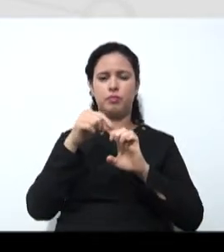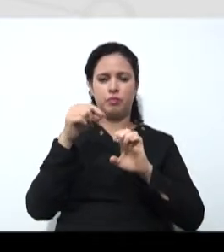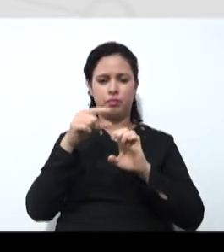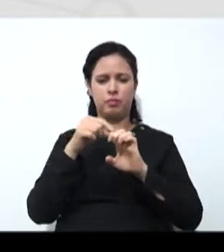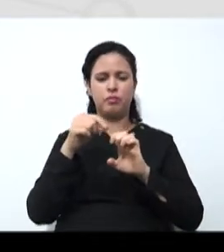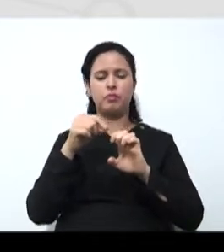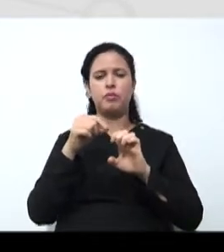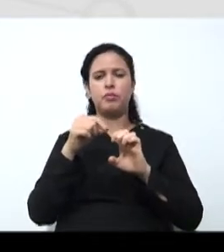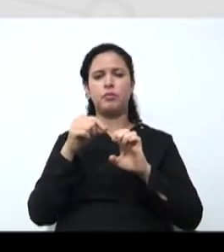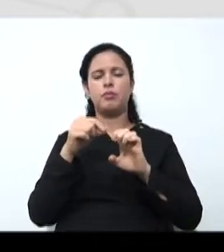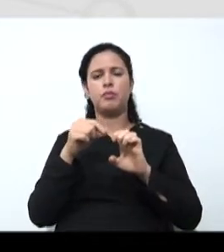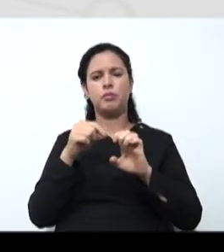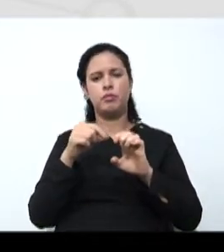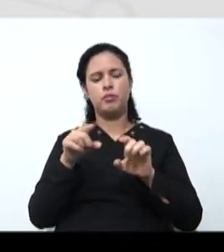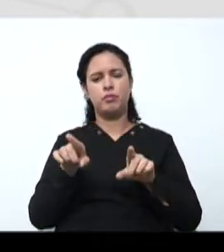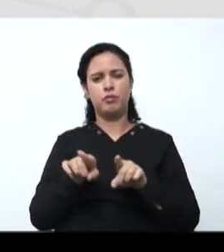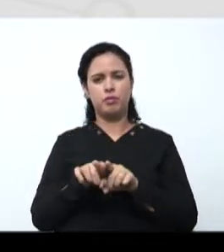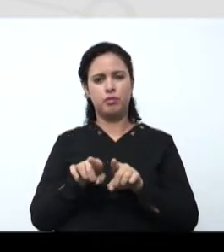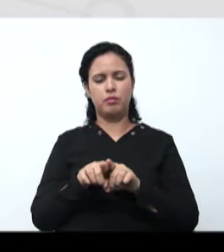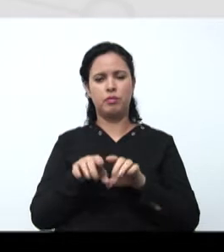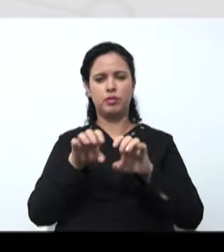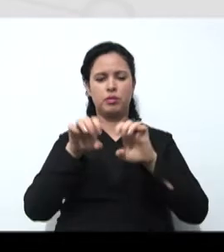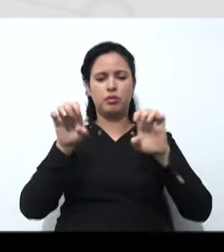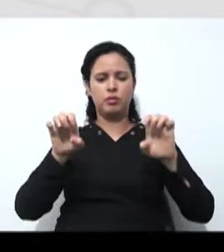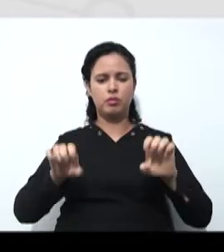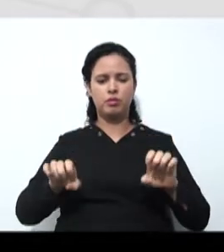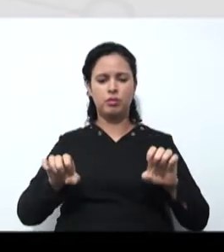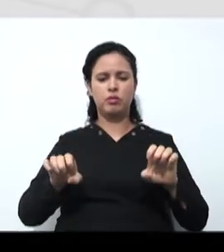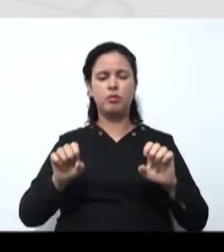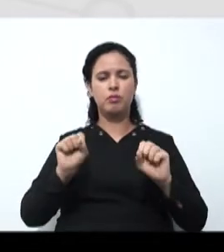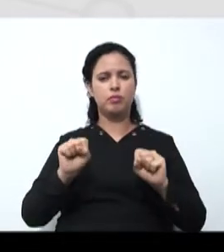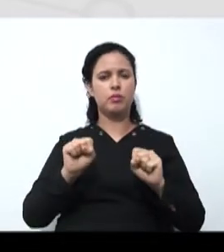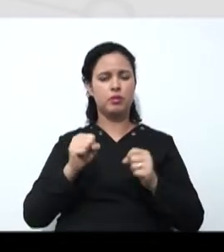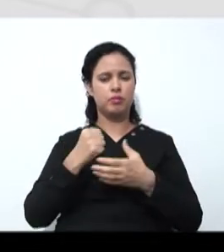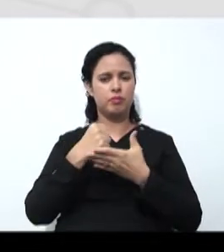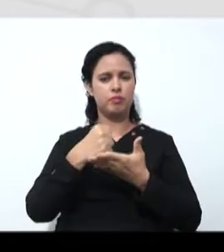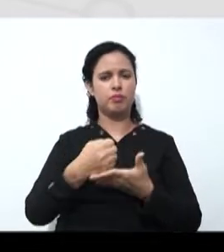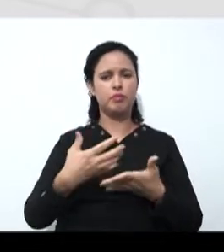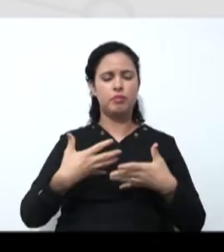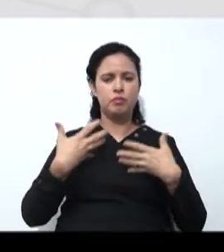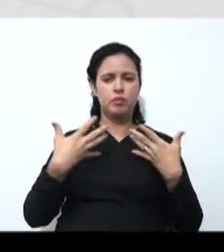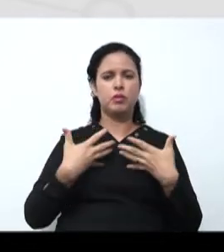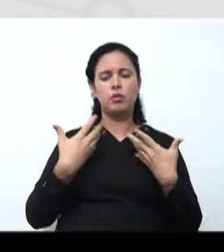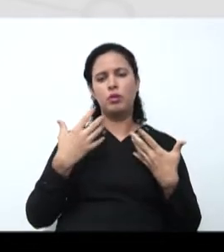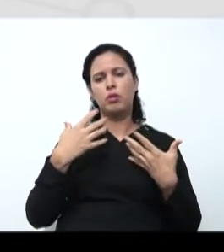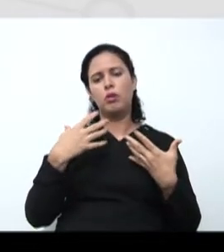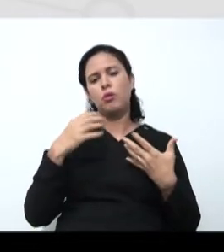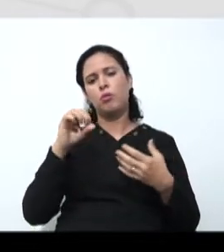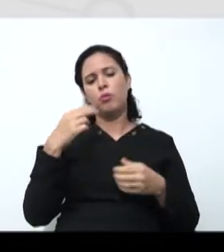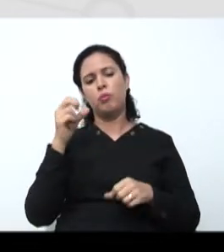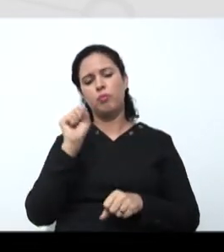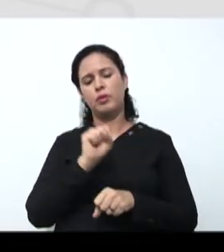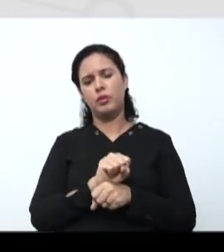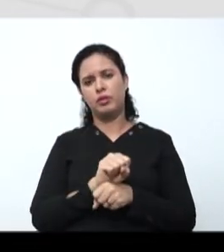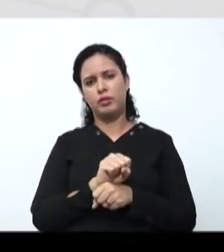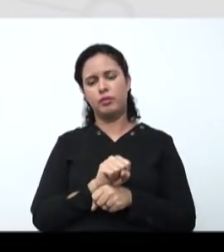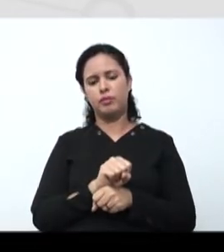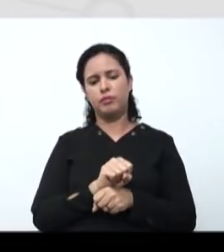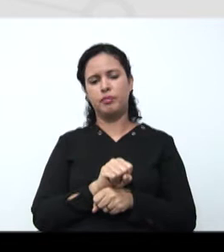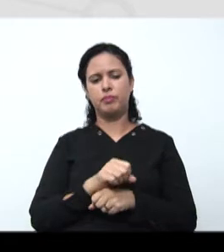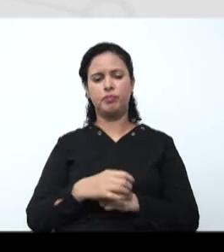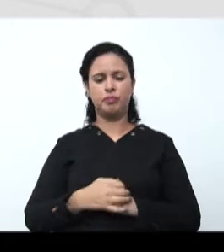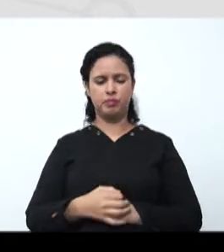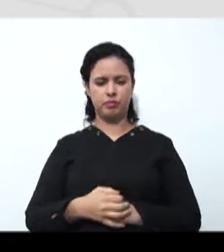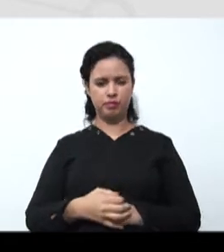procedimentos, a infraestrutura, que pode encorajar ou inibir esse empreendedorismo. O